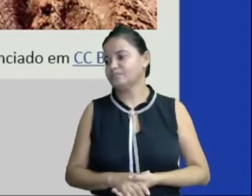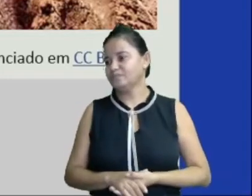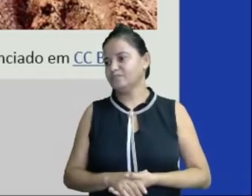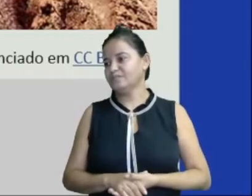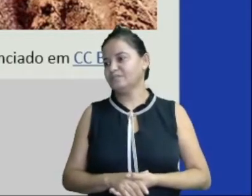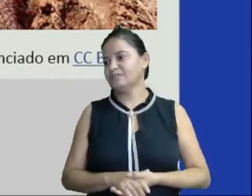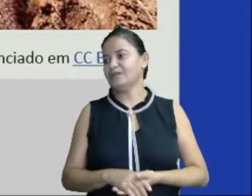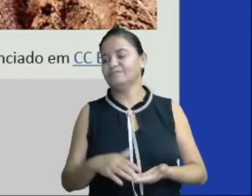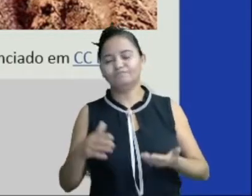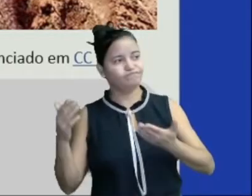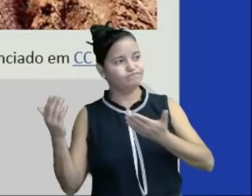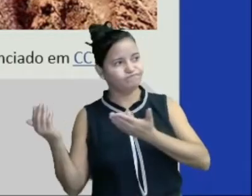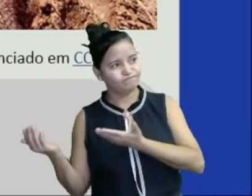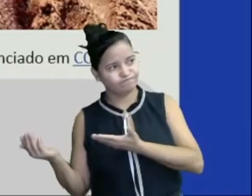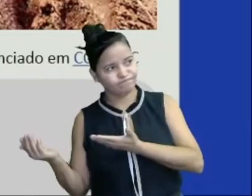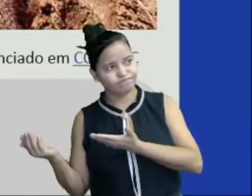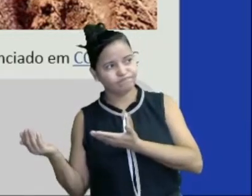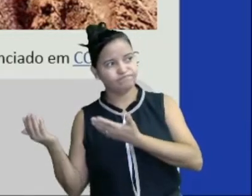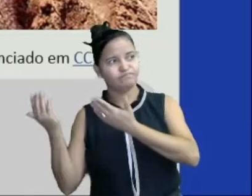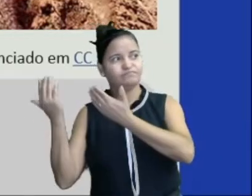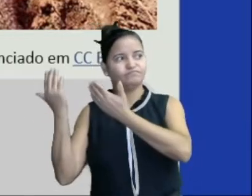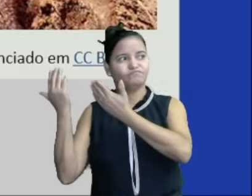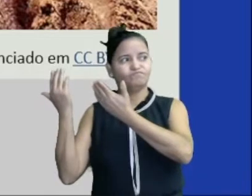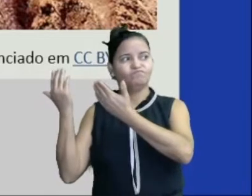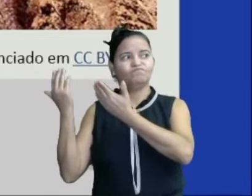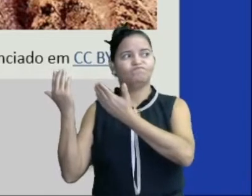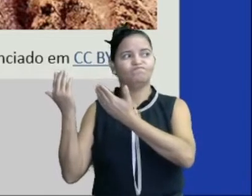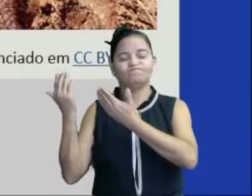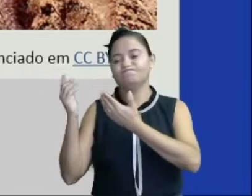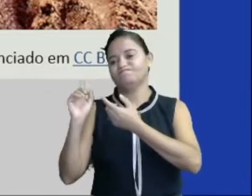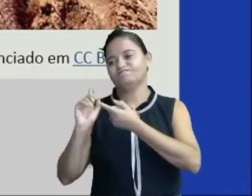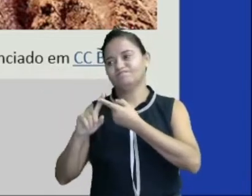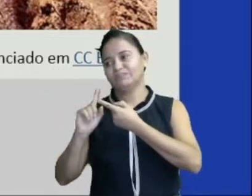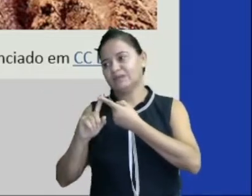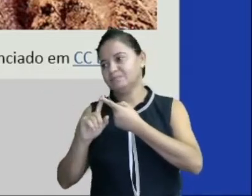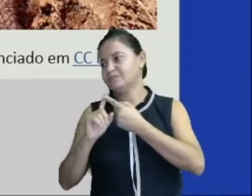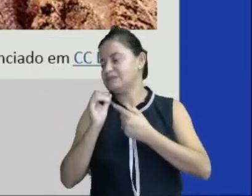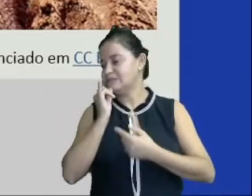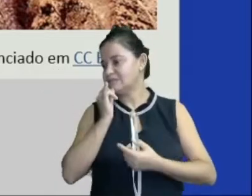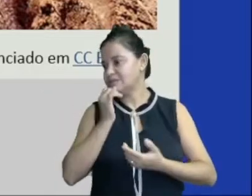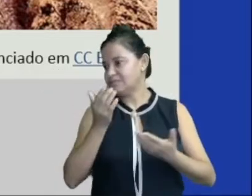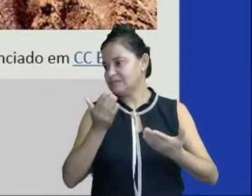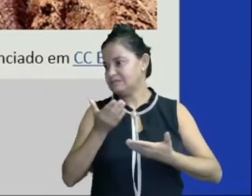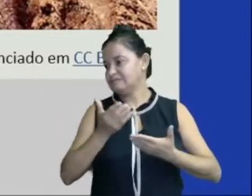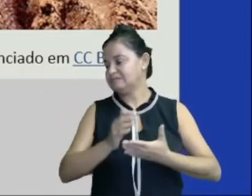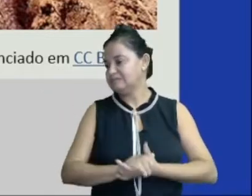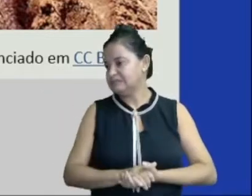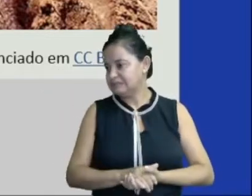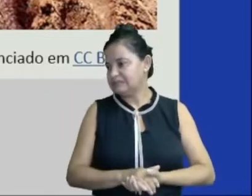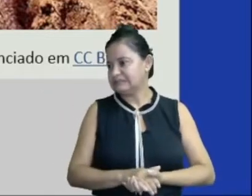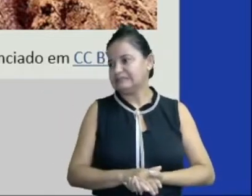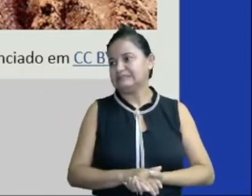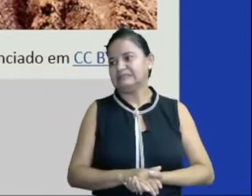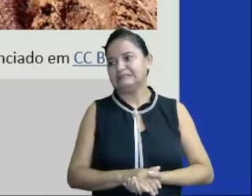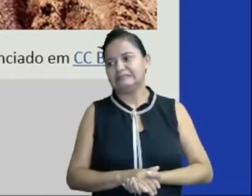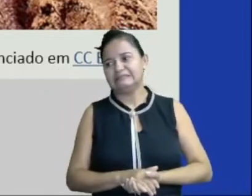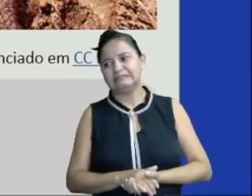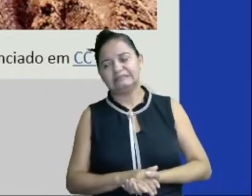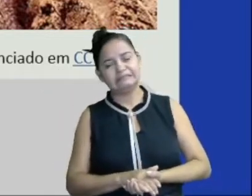ação humana, né? Ou seja, a gente sabe, por exemplo, trazendo um exemplo aqui para vocês, né,